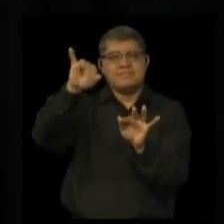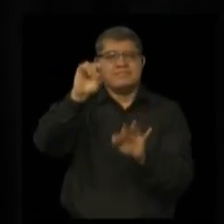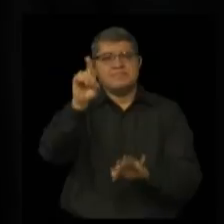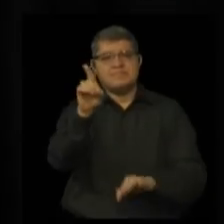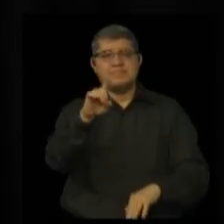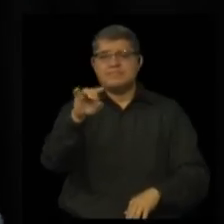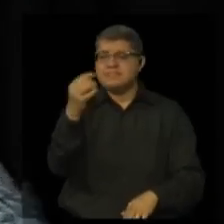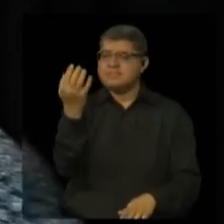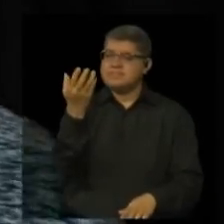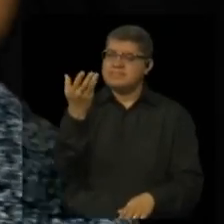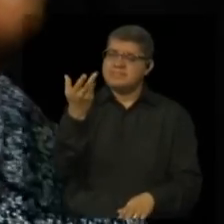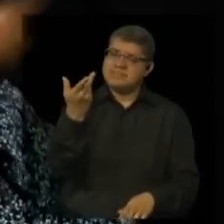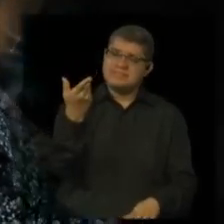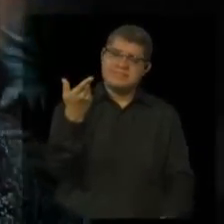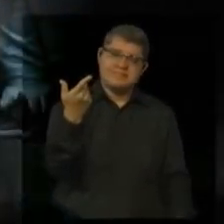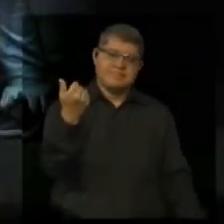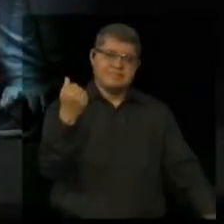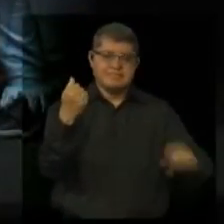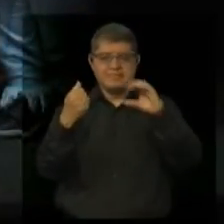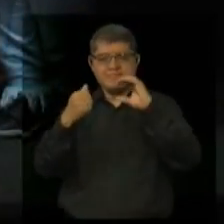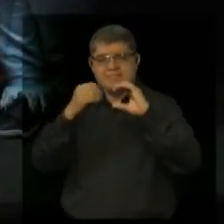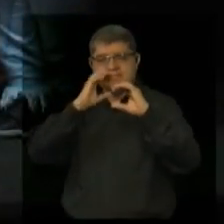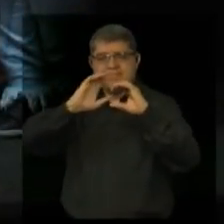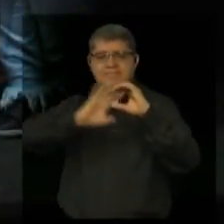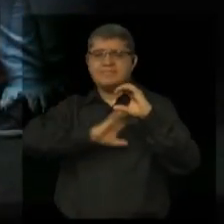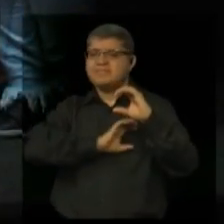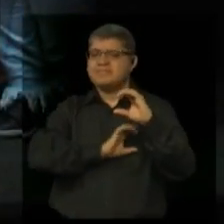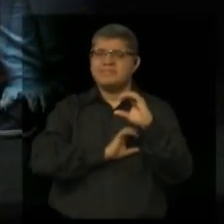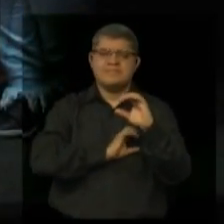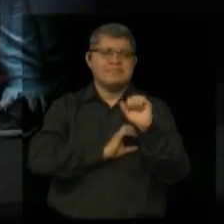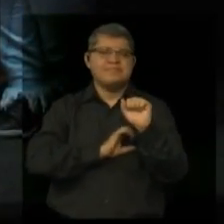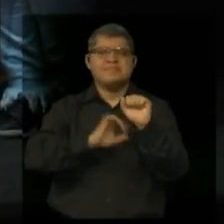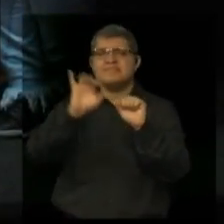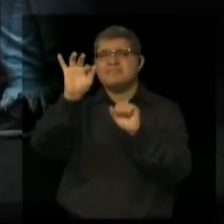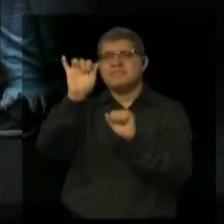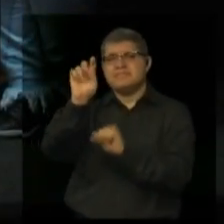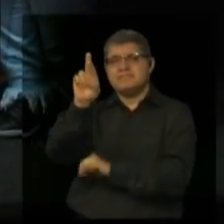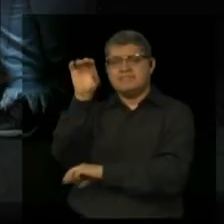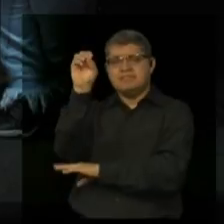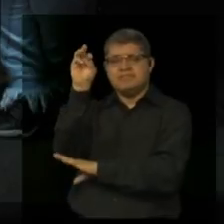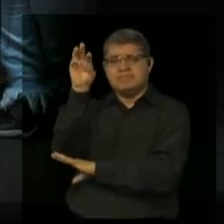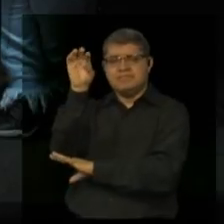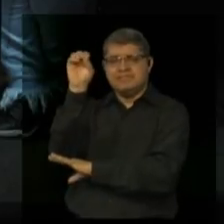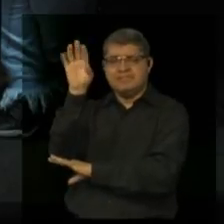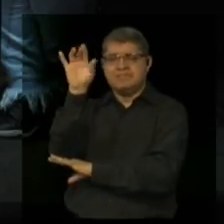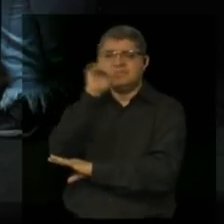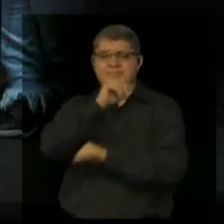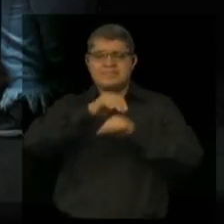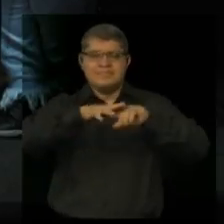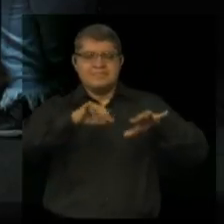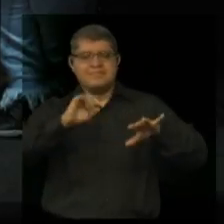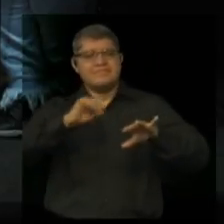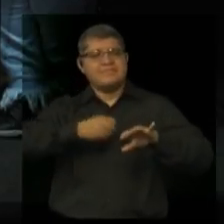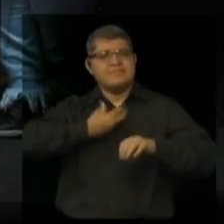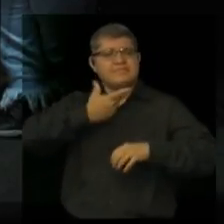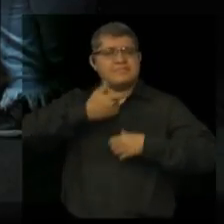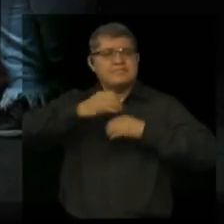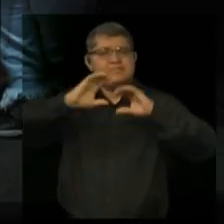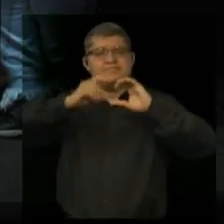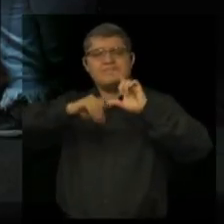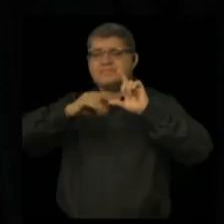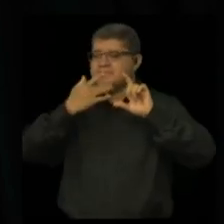ser. Que linda. É uma canção que eu gosto muito. Farol. Eu acho que para o poeta, né, compor canções fica um